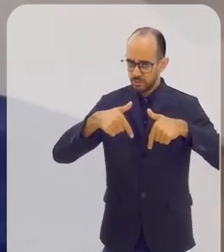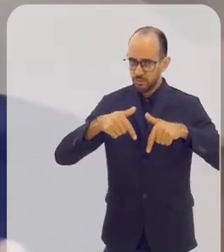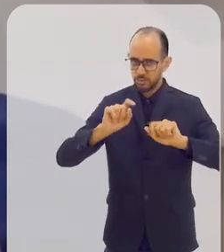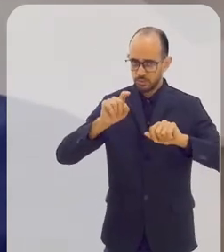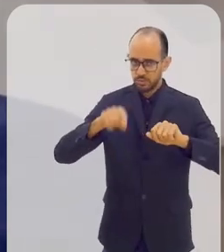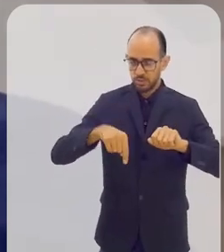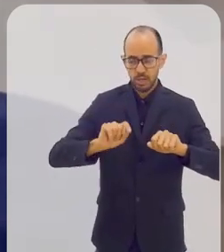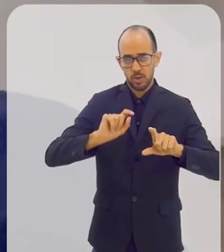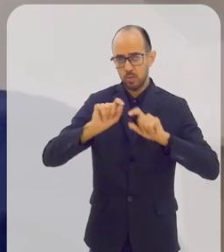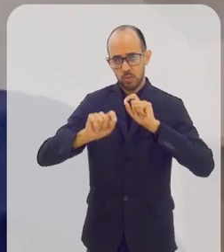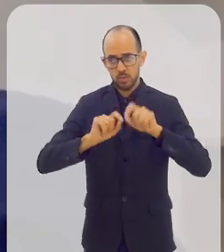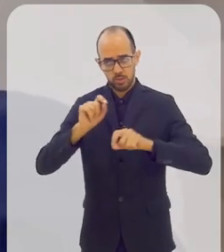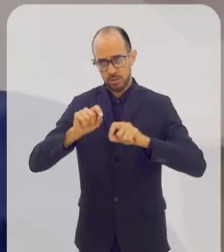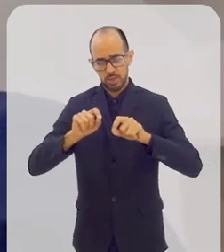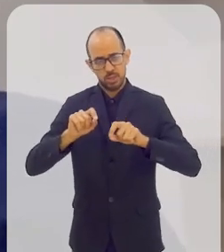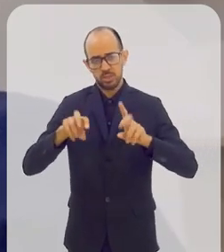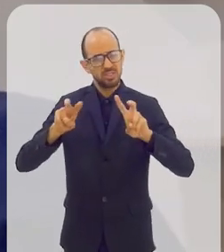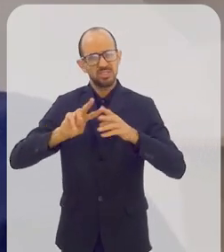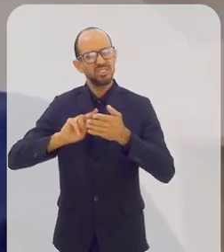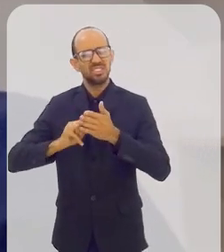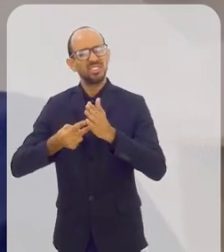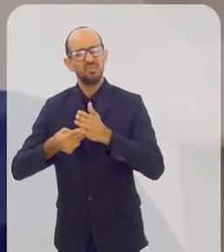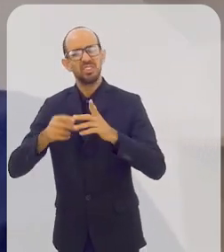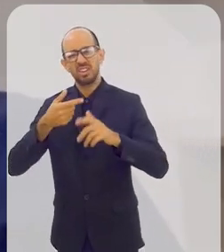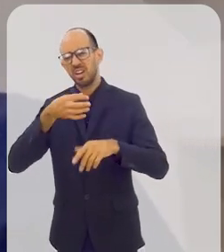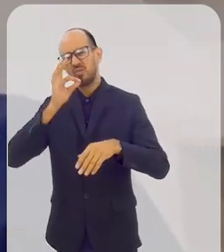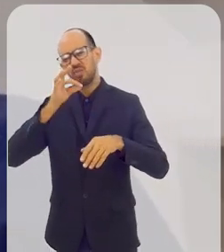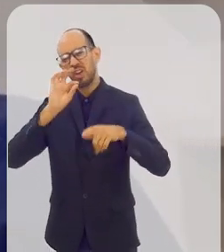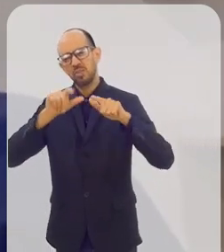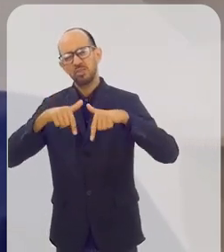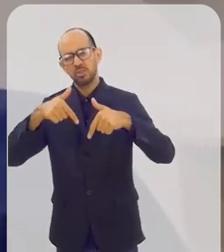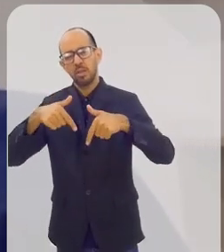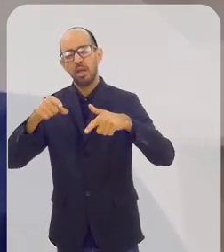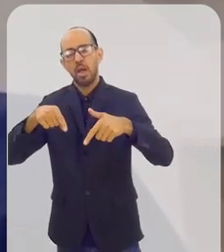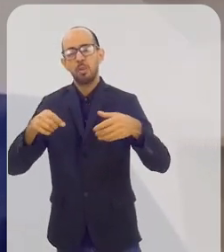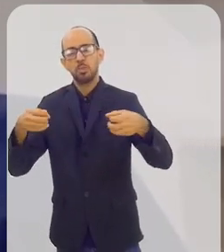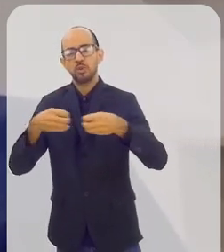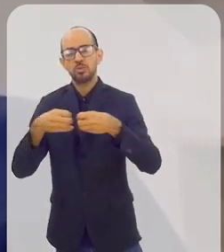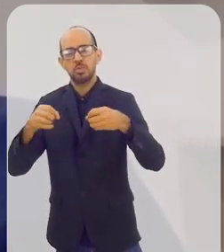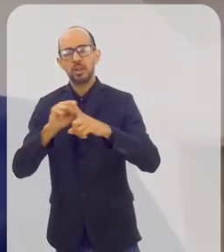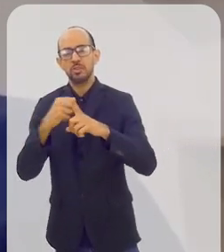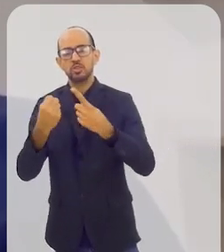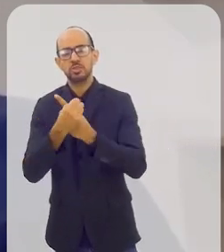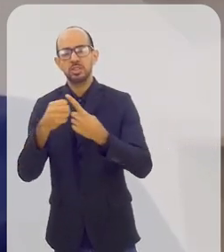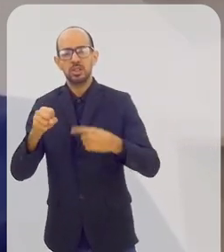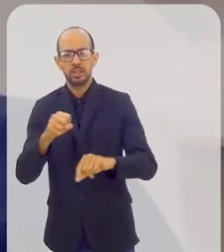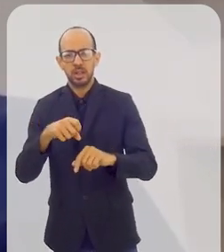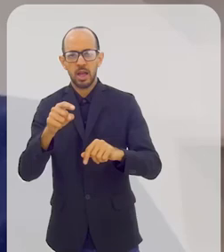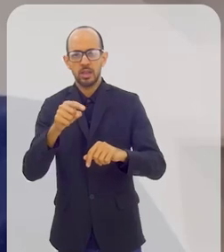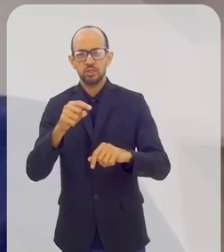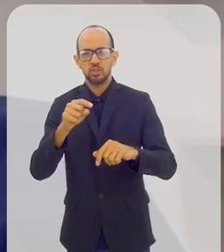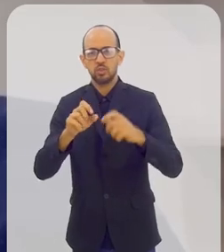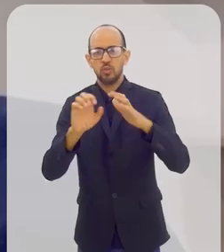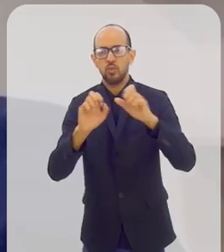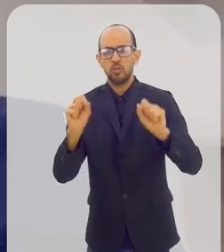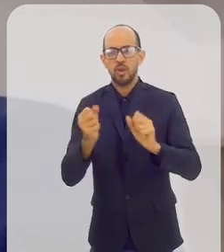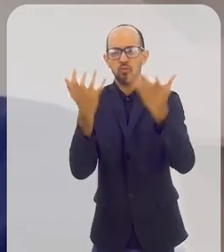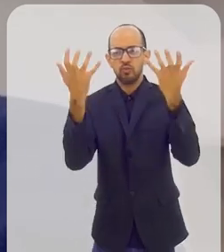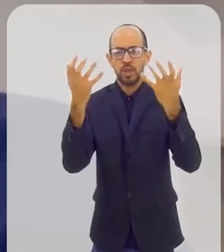gente tem de se aproximar da sociedade civil. Então, nós fizemos um evento presencial que aconteceu